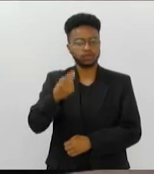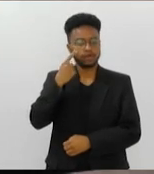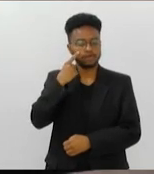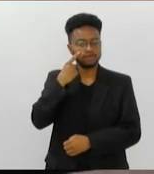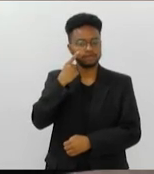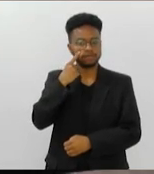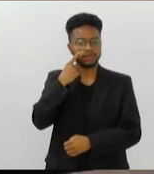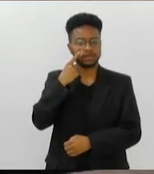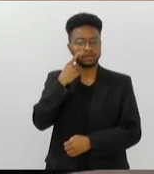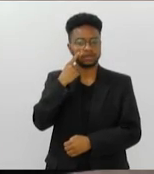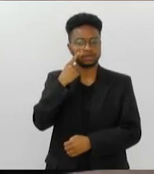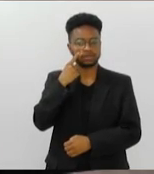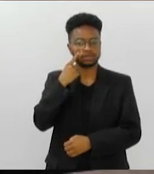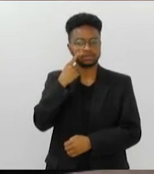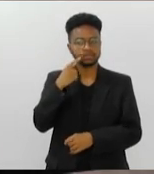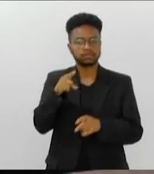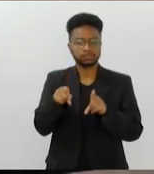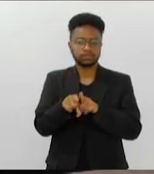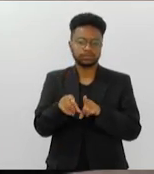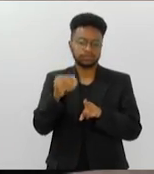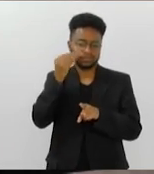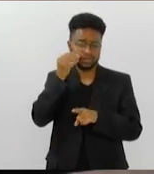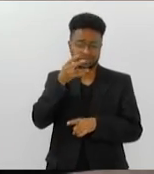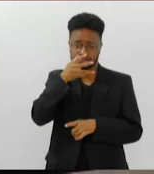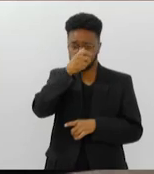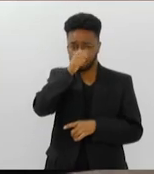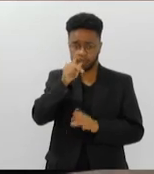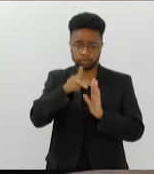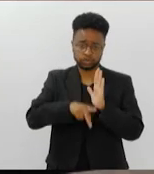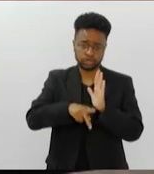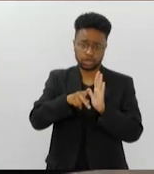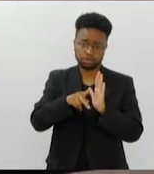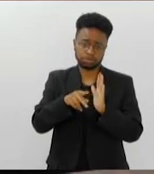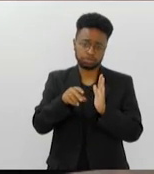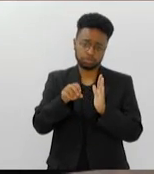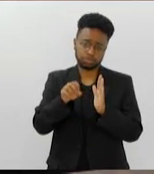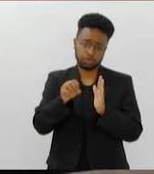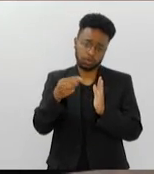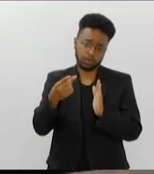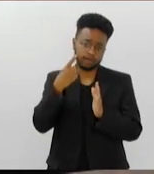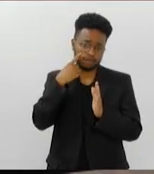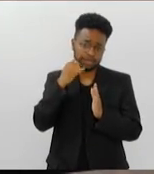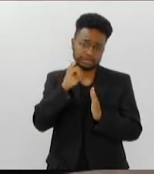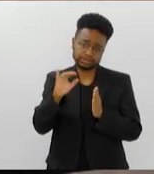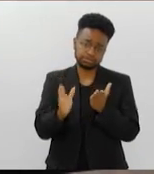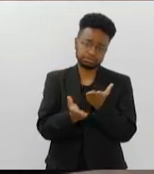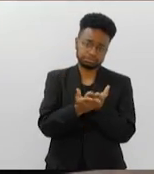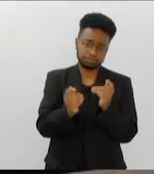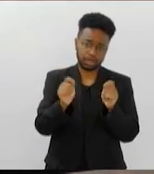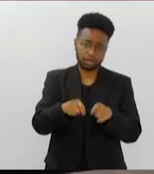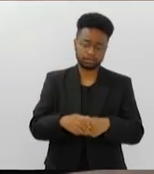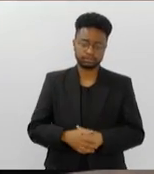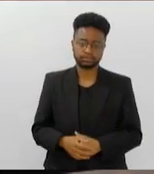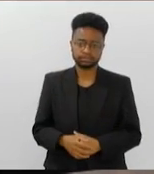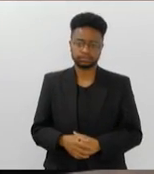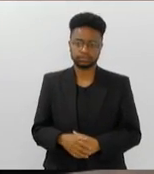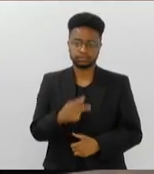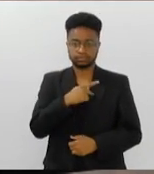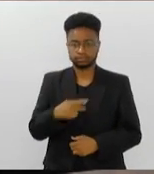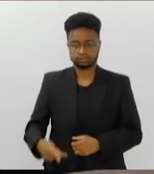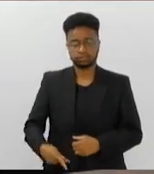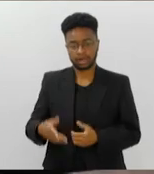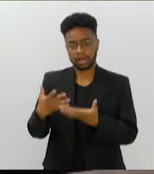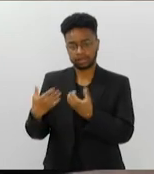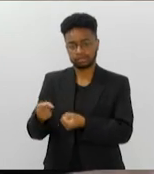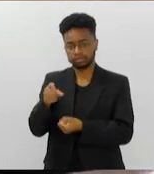verificação e para poder, de repente, até salvar o projeto e até verificar a possibilidade de anexação. Tá certo? Presidente, então, defere o pedido de Vossa